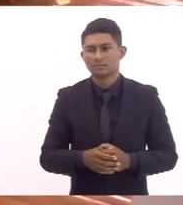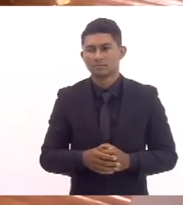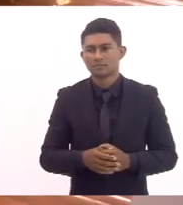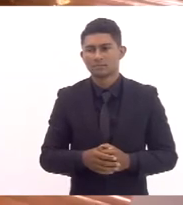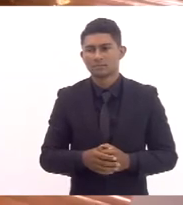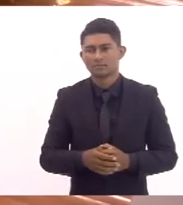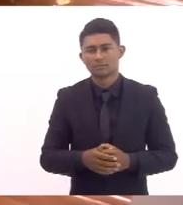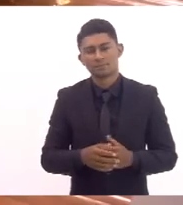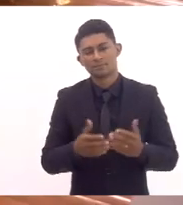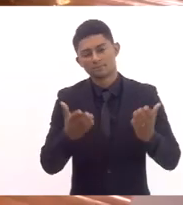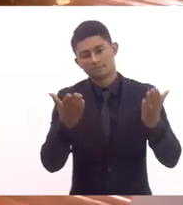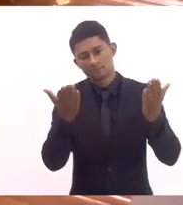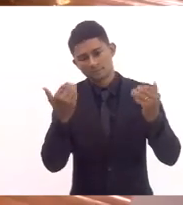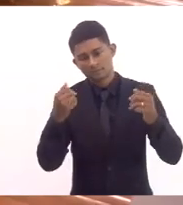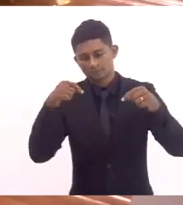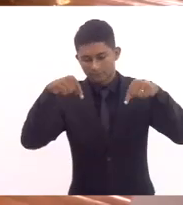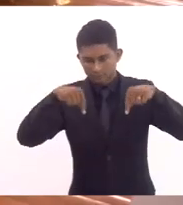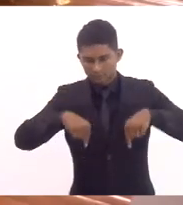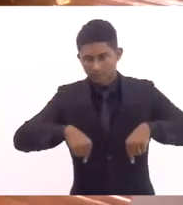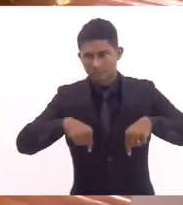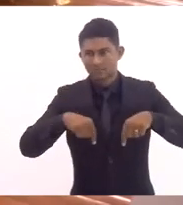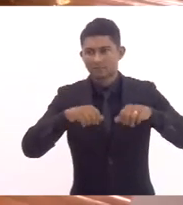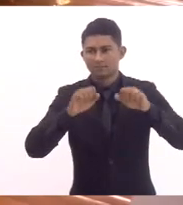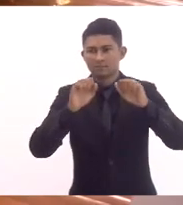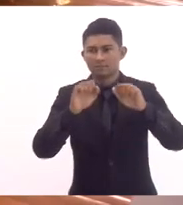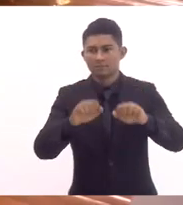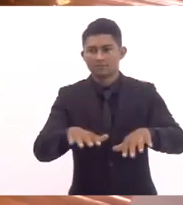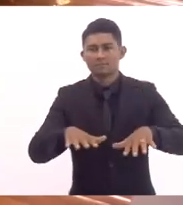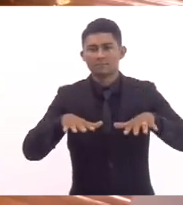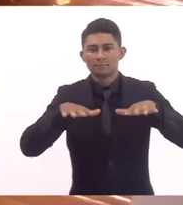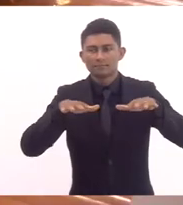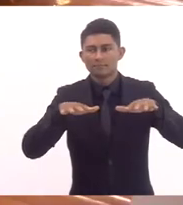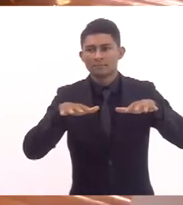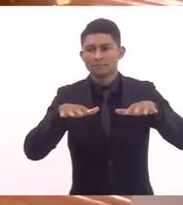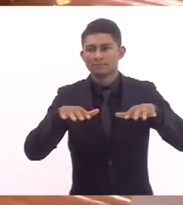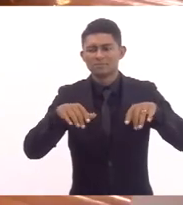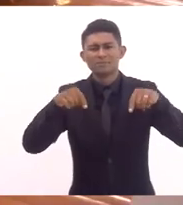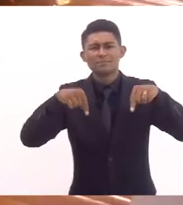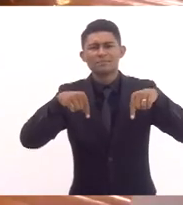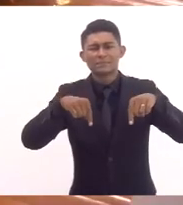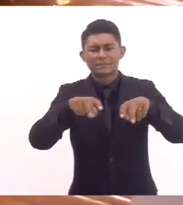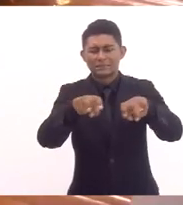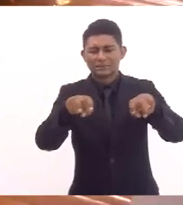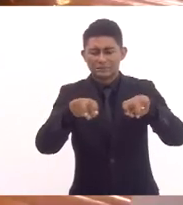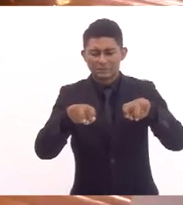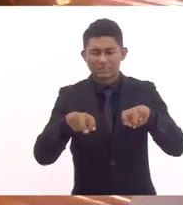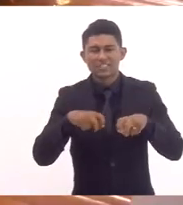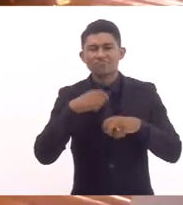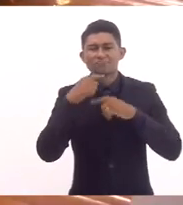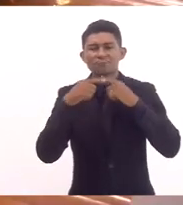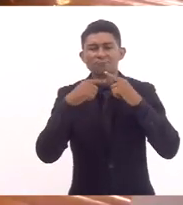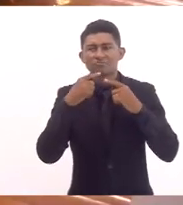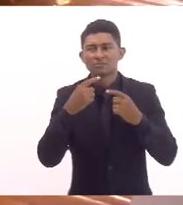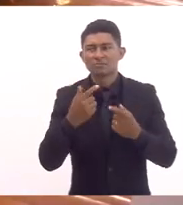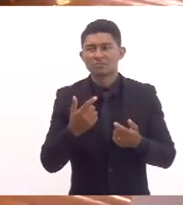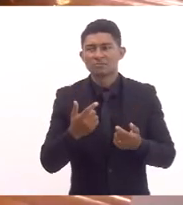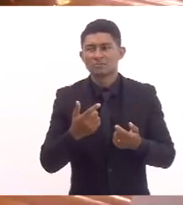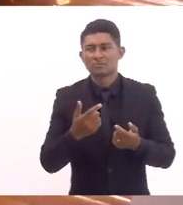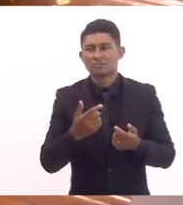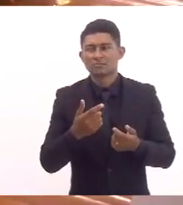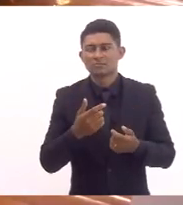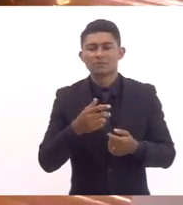bolsinhas venham aqui para o plenário mas nem tem lugar para todo mundo sentar aqui no plenário bom tudo bem mas também vai demorar